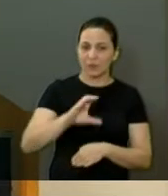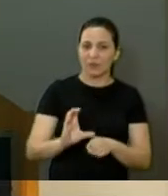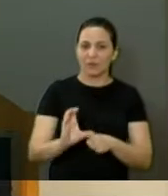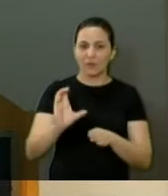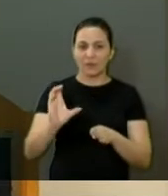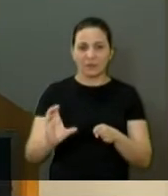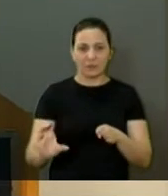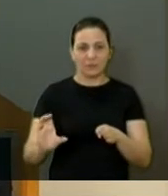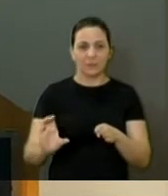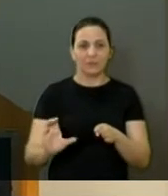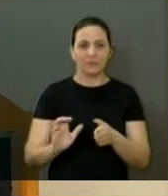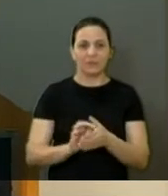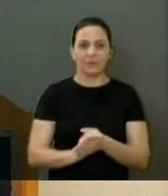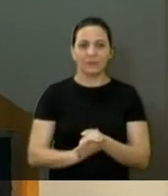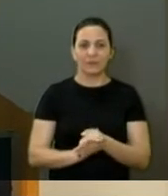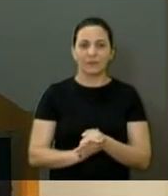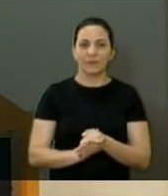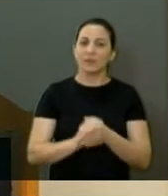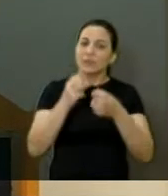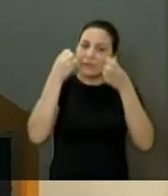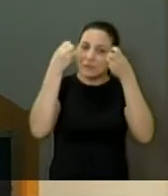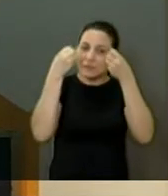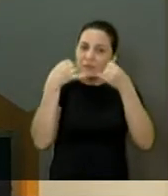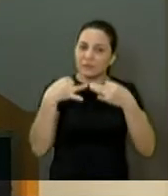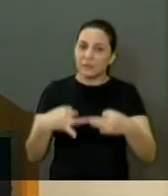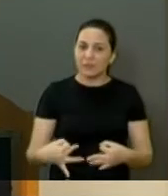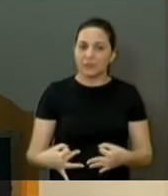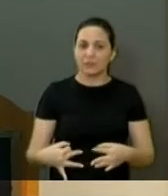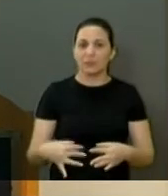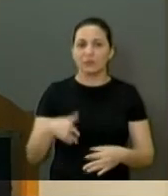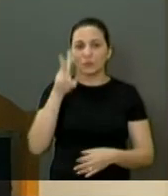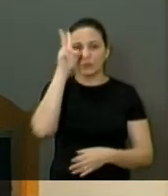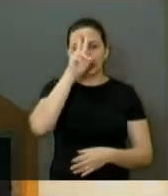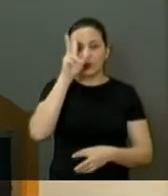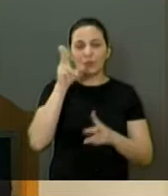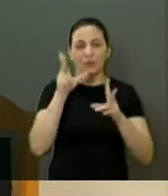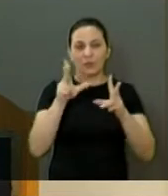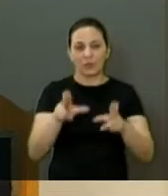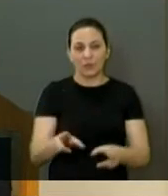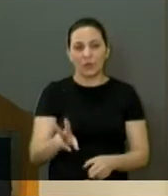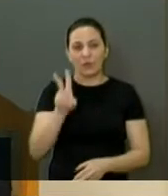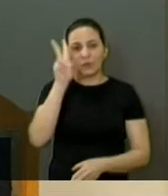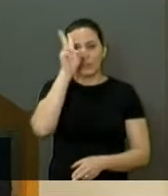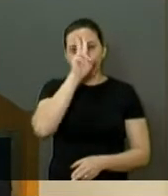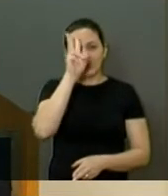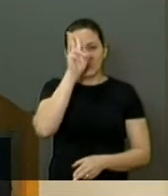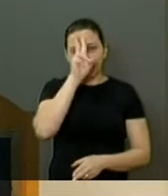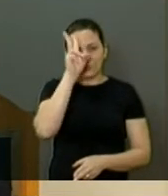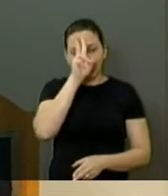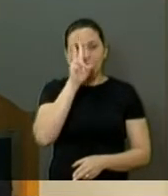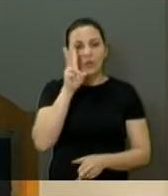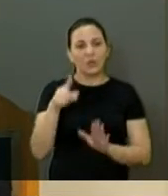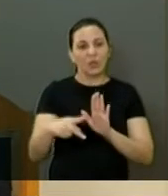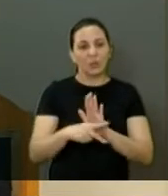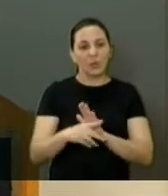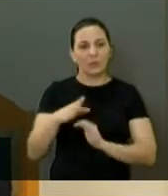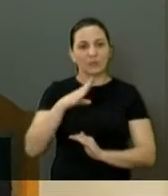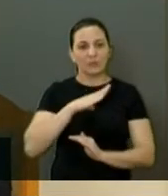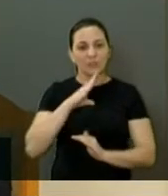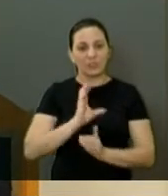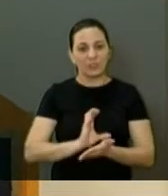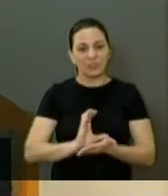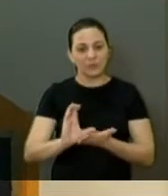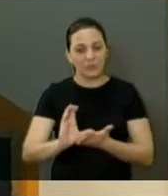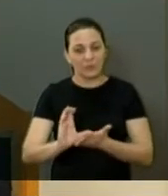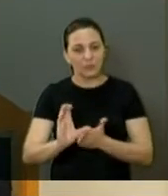também e foi às explicações que a mesma história tantas a cidade gasta com saúde a gente sabe está